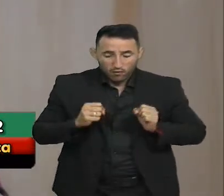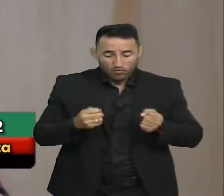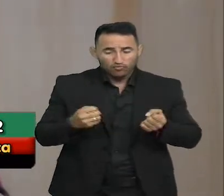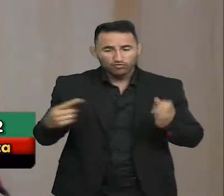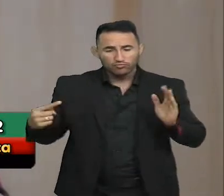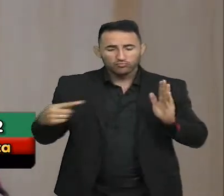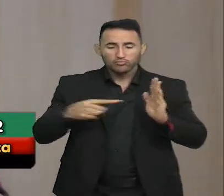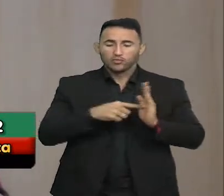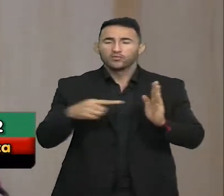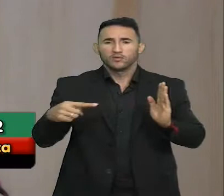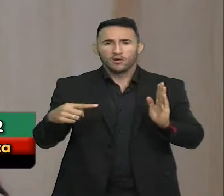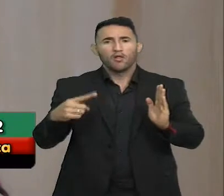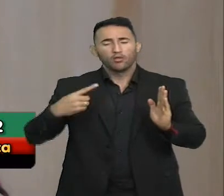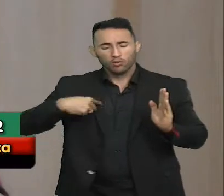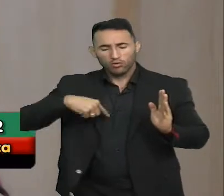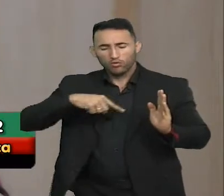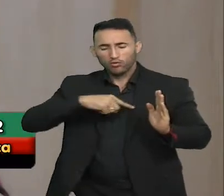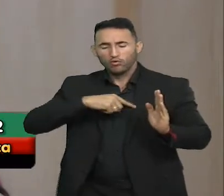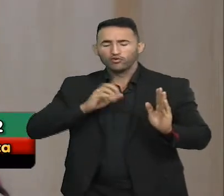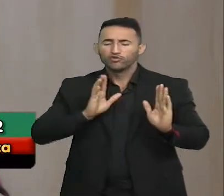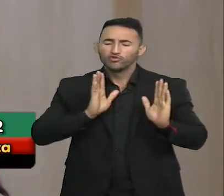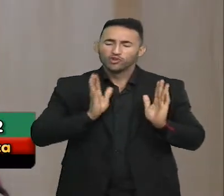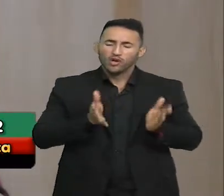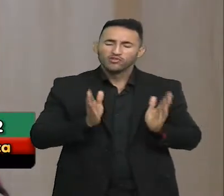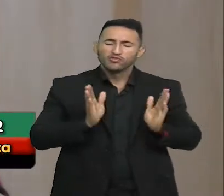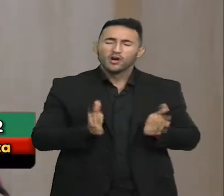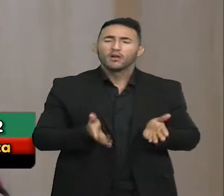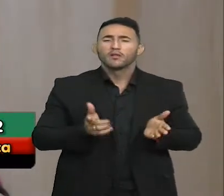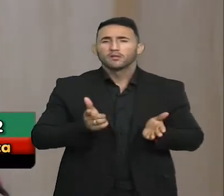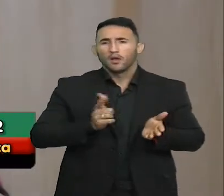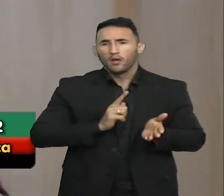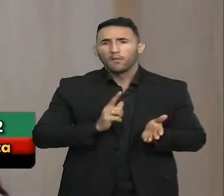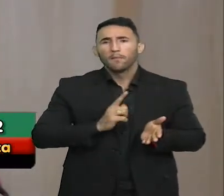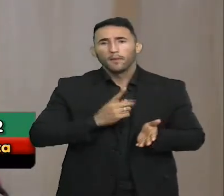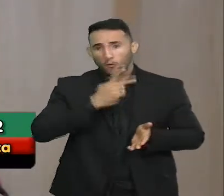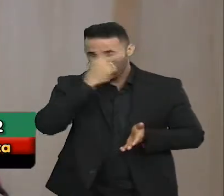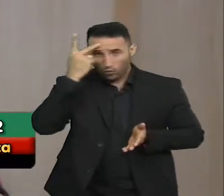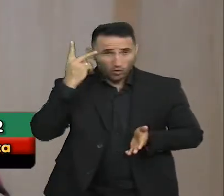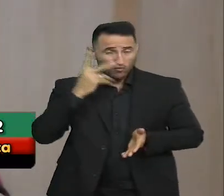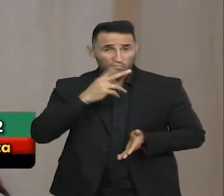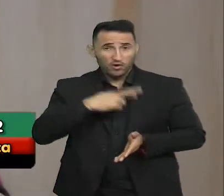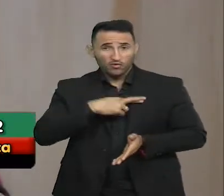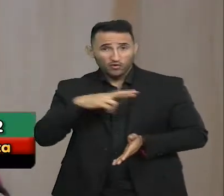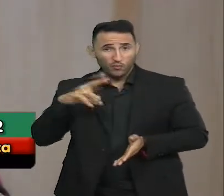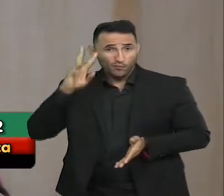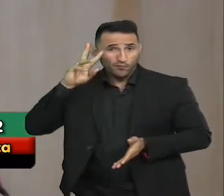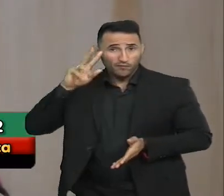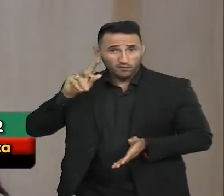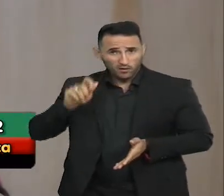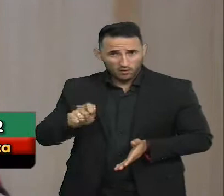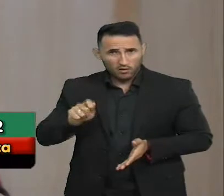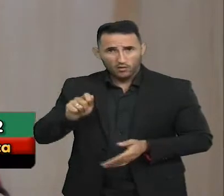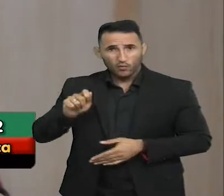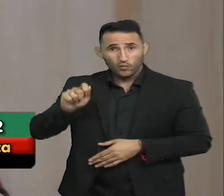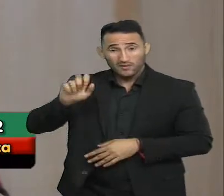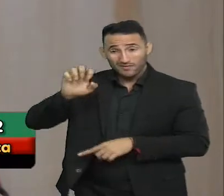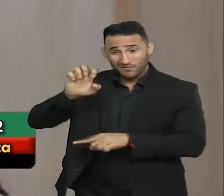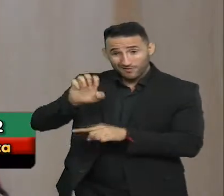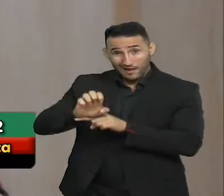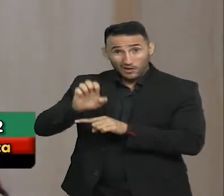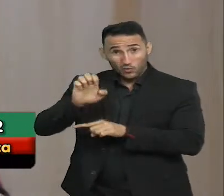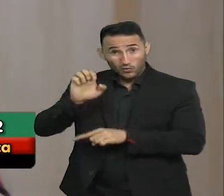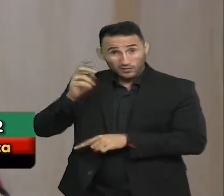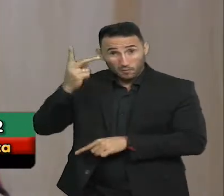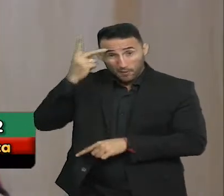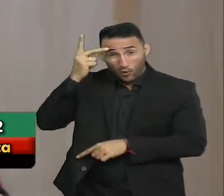denúncia. Nós atendemos pessoas de matriz africana do Estado